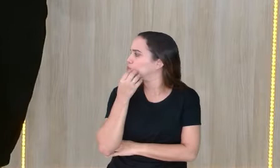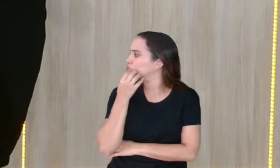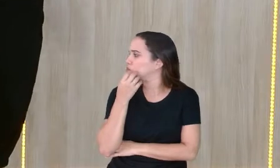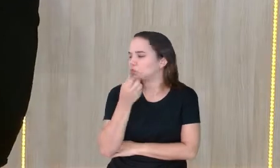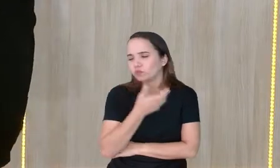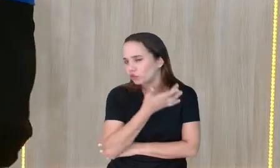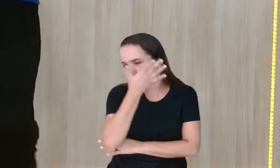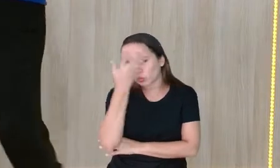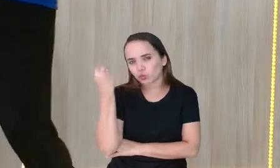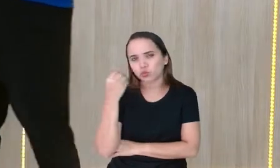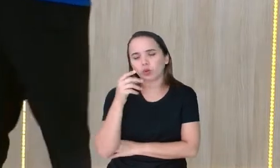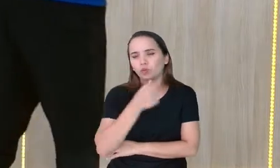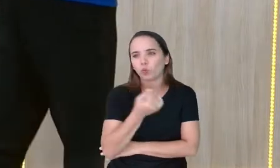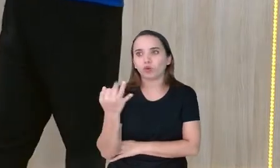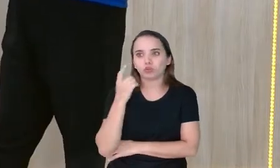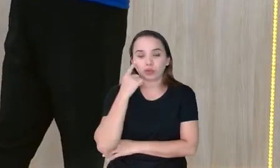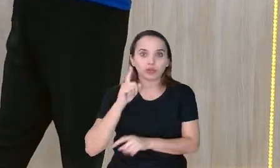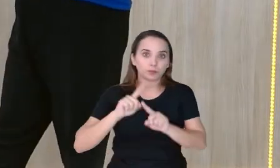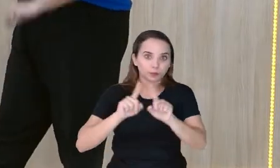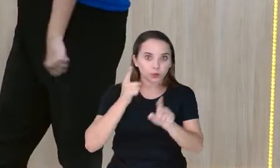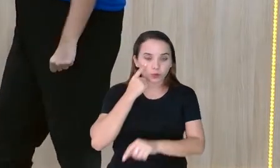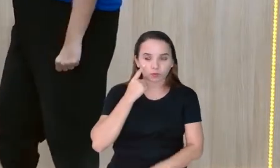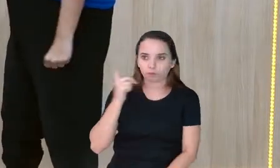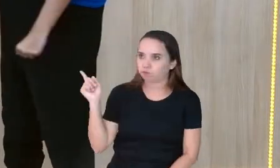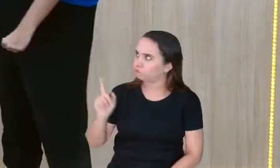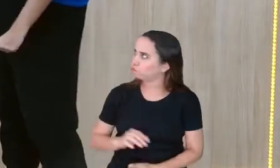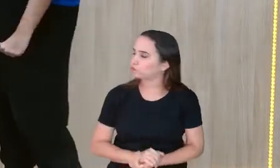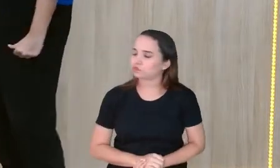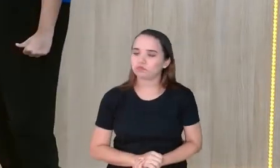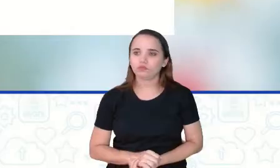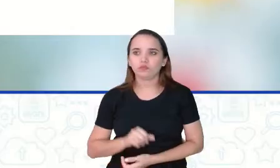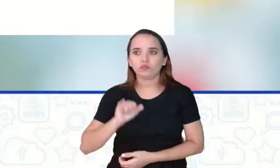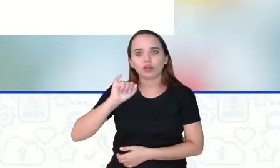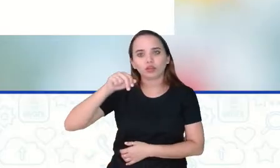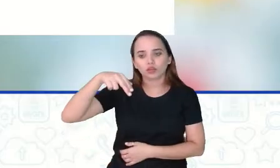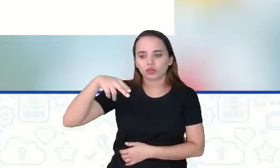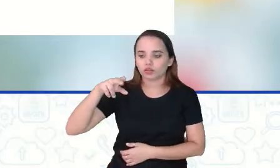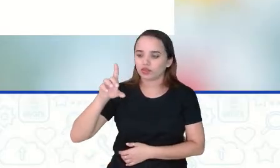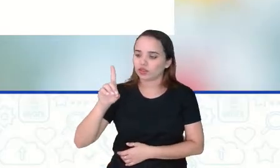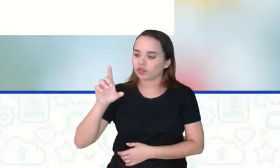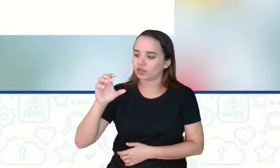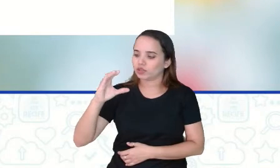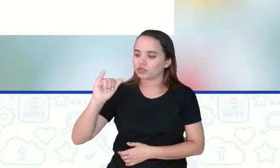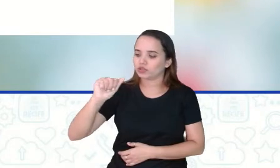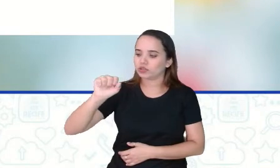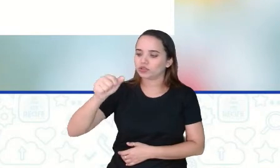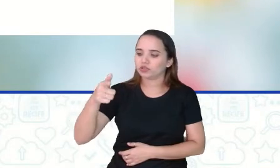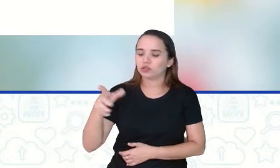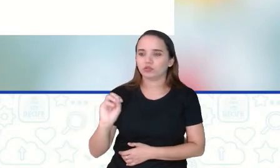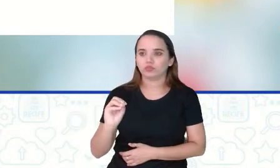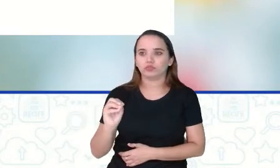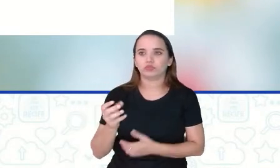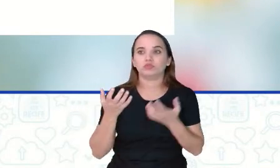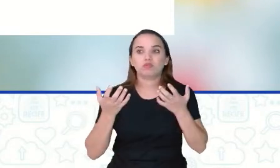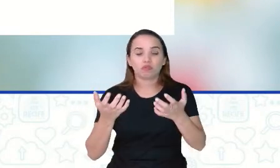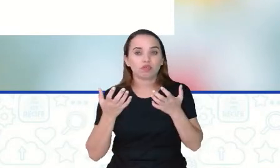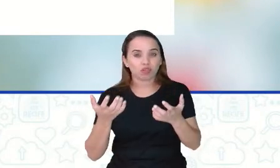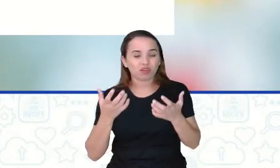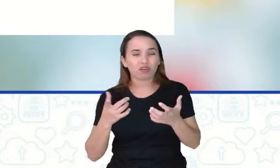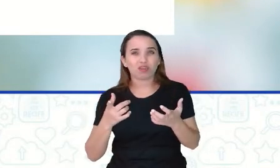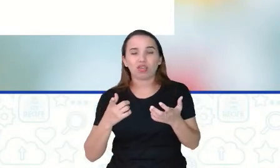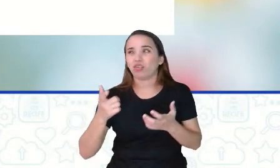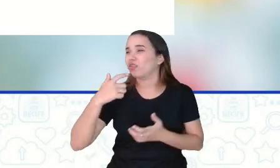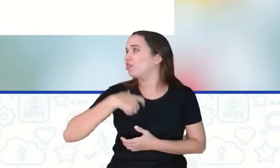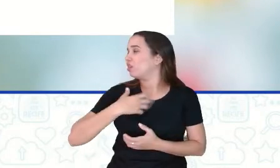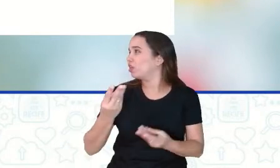mas a gente vai ver aqui. Ó, indecisão. Queria ser tanta coisa, acabou não